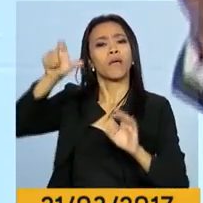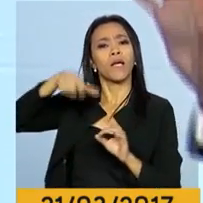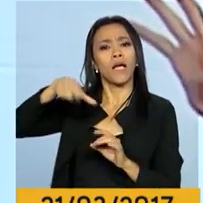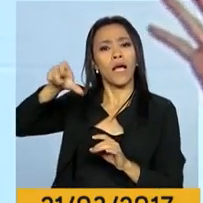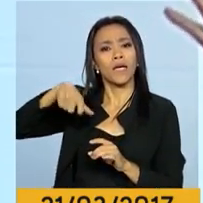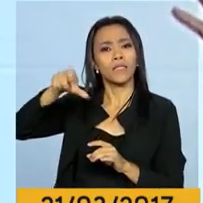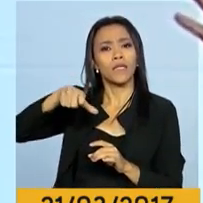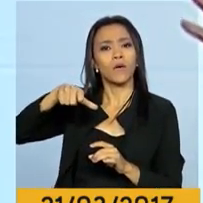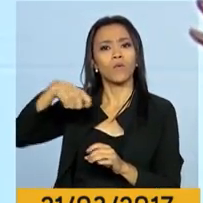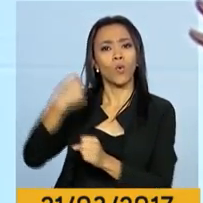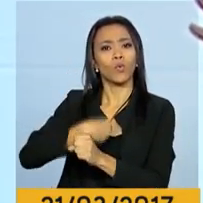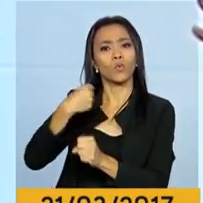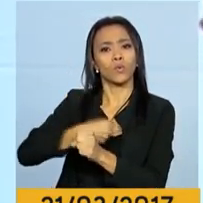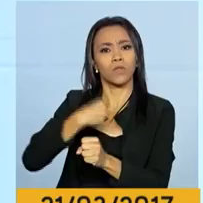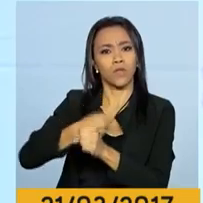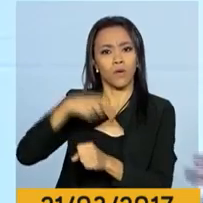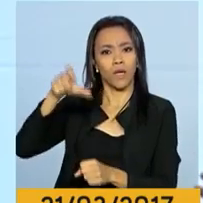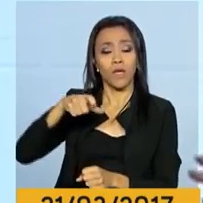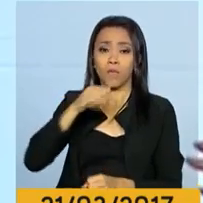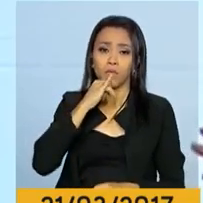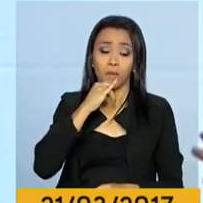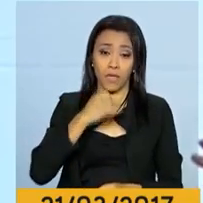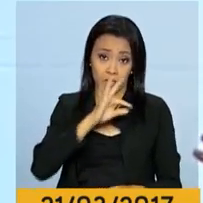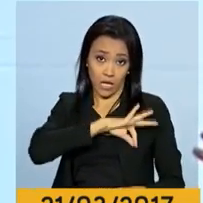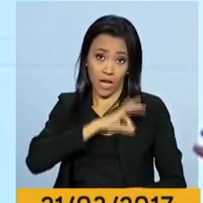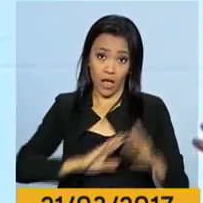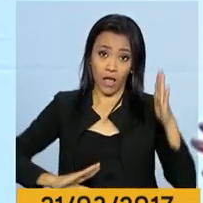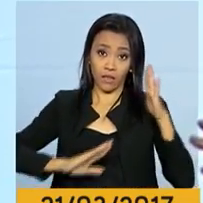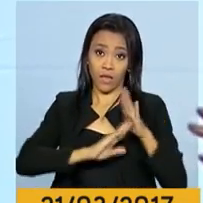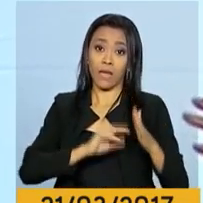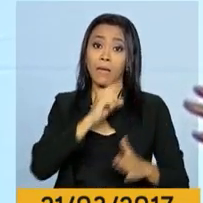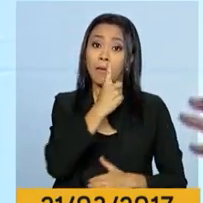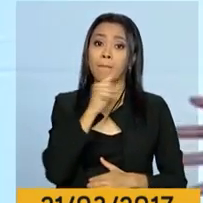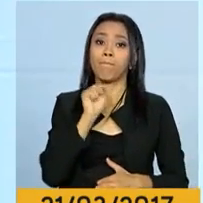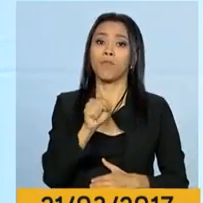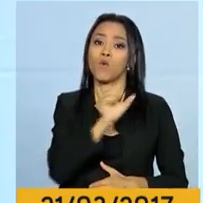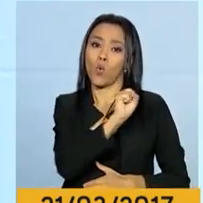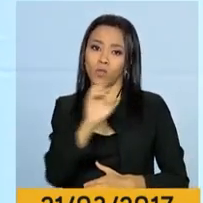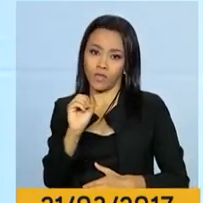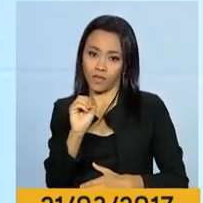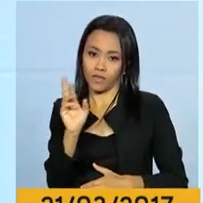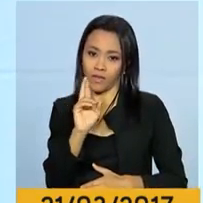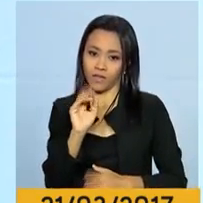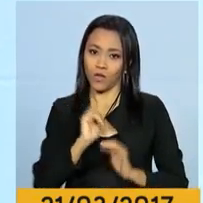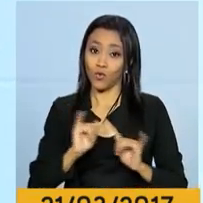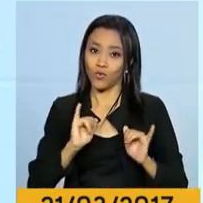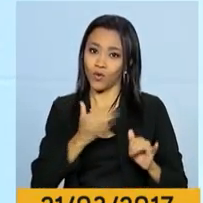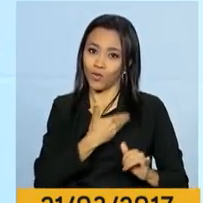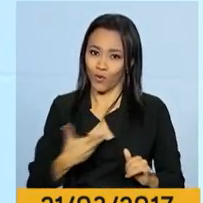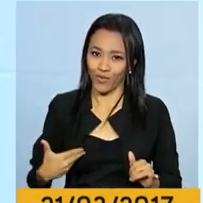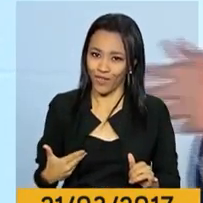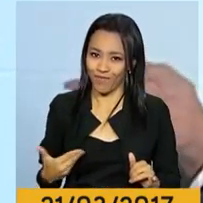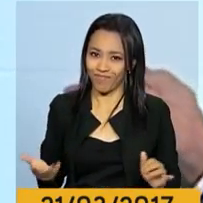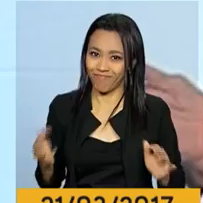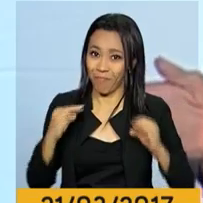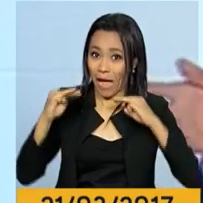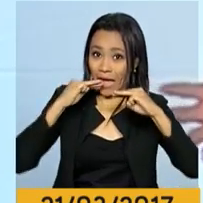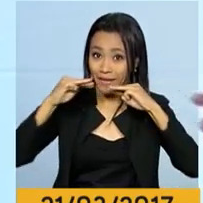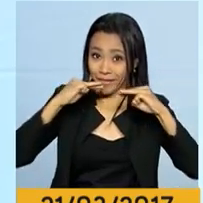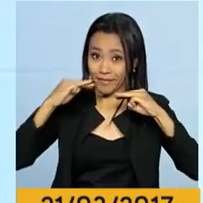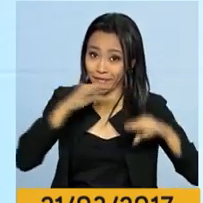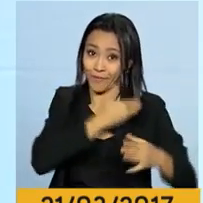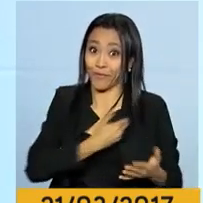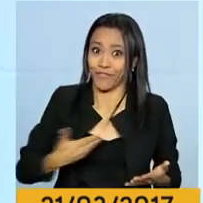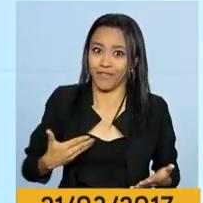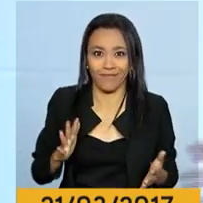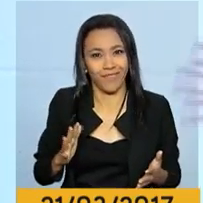Caixa Econômica Federal, quem ganha até R$ 1.800, eu estou fazendo um pouco de propaganda do governo aqui, porque é importante, né, que eu diga